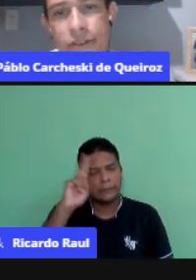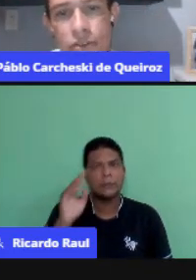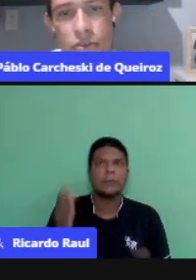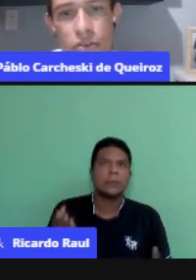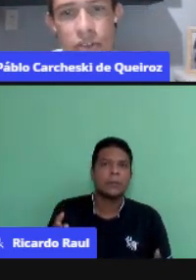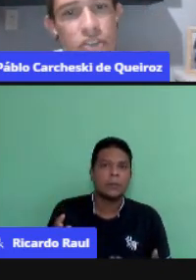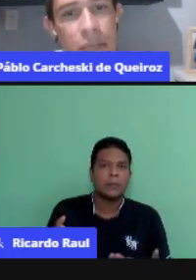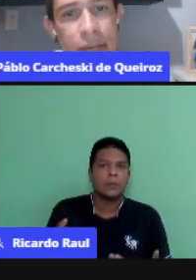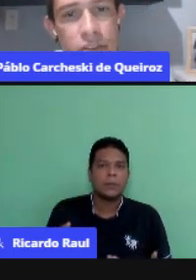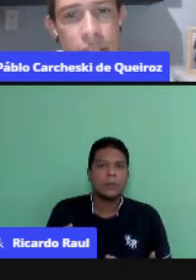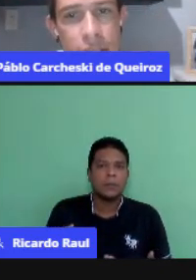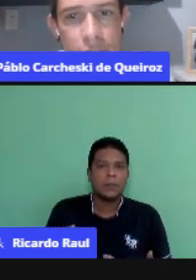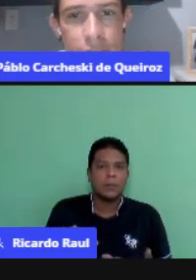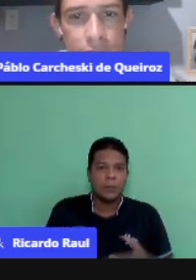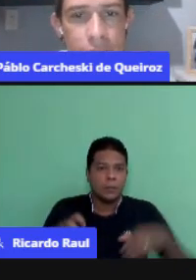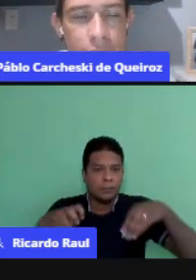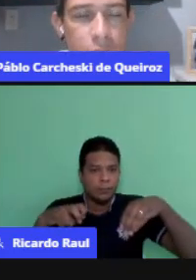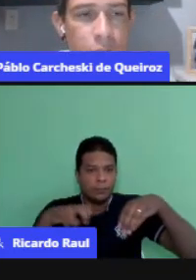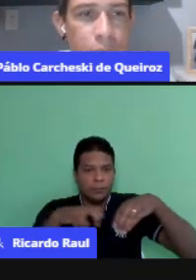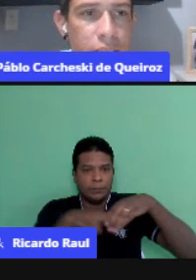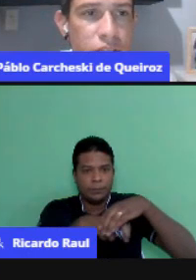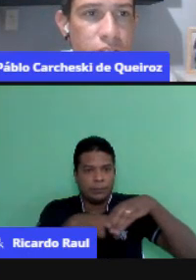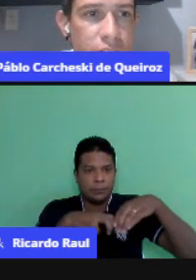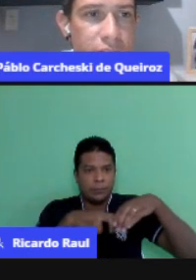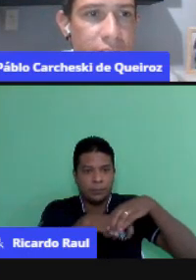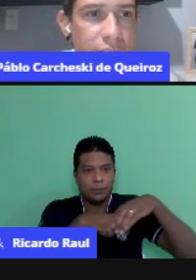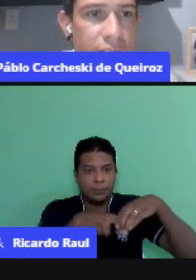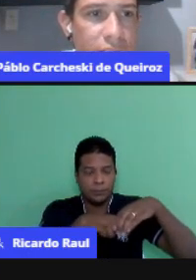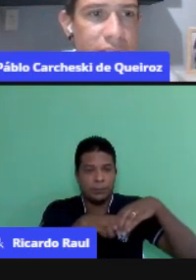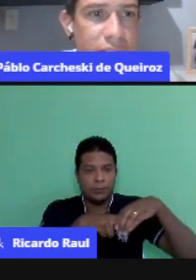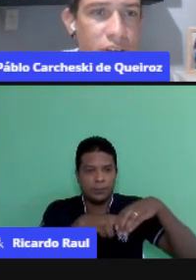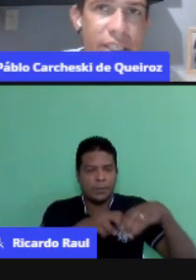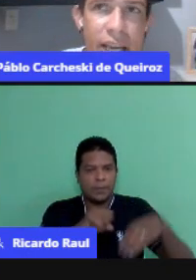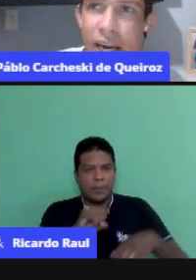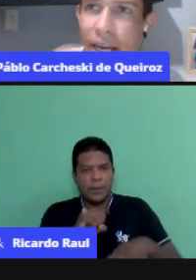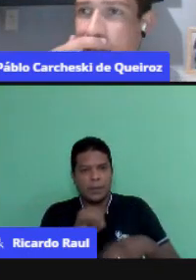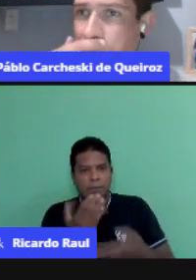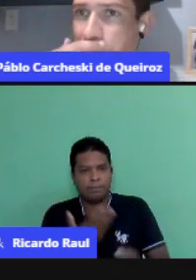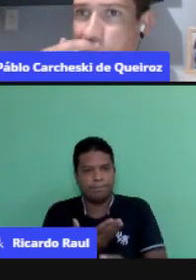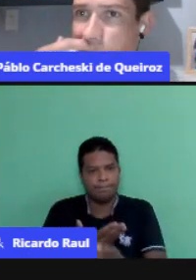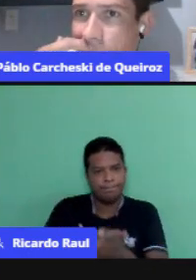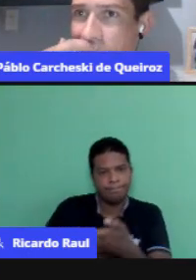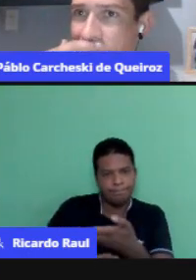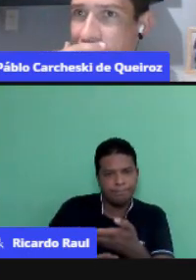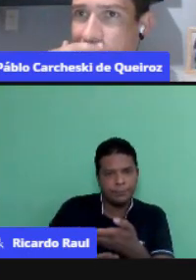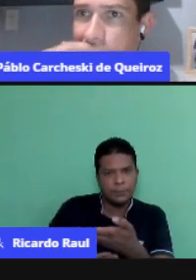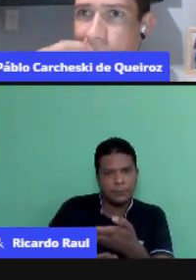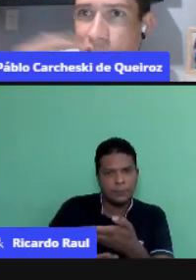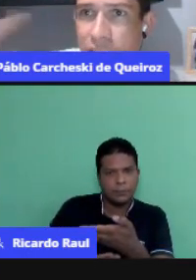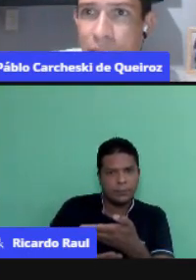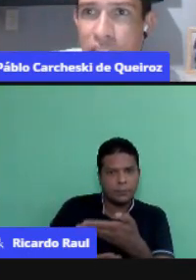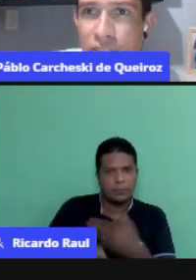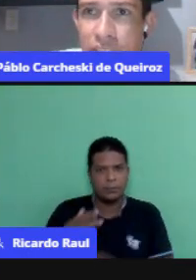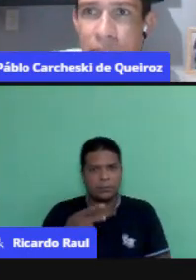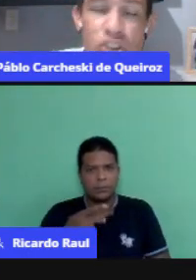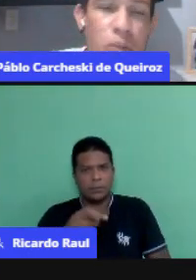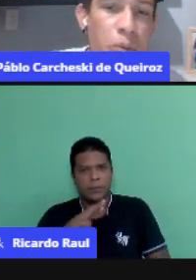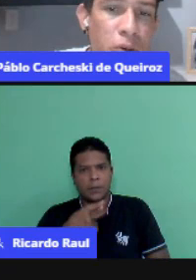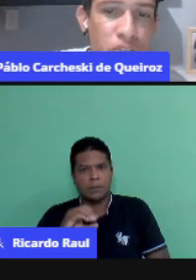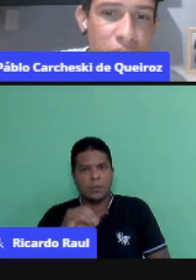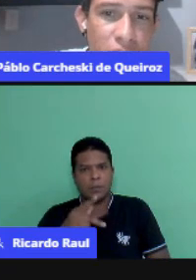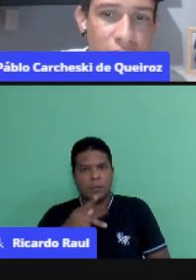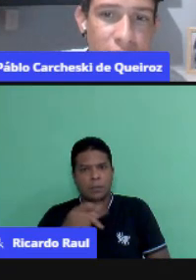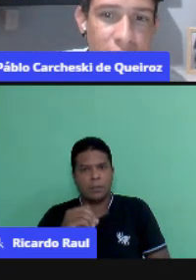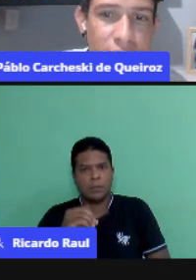do caso do estacionamento, né, é bem isso, né? Será que a relação ali, ela é proporcional, né? Diretamente, inversamente